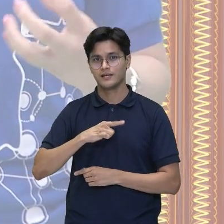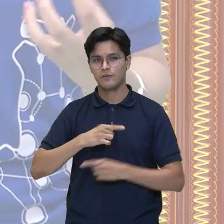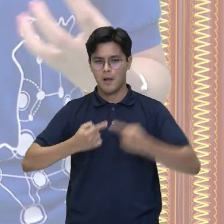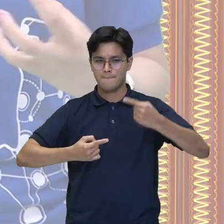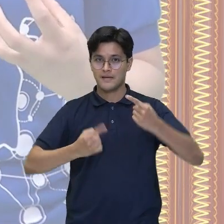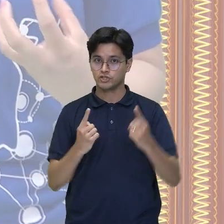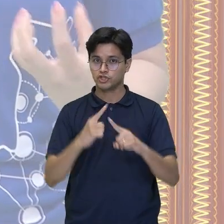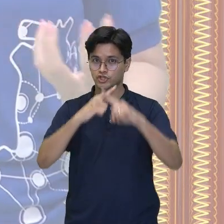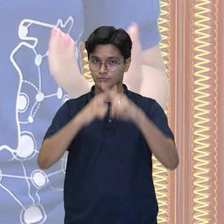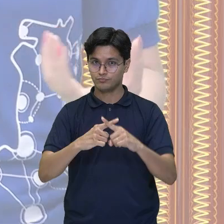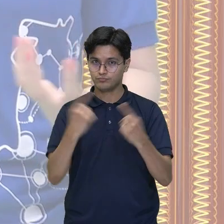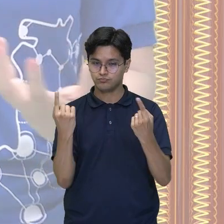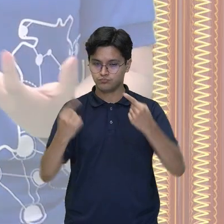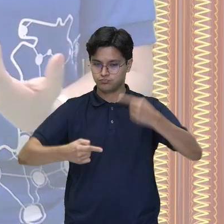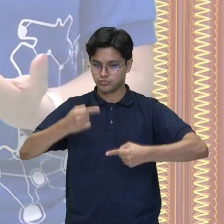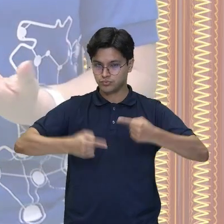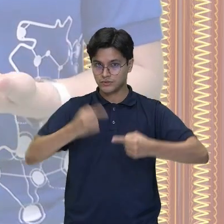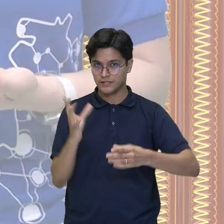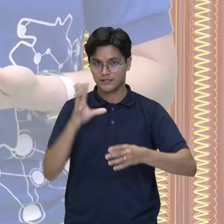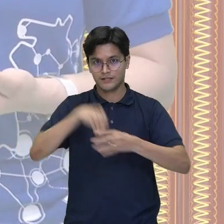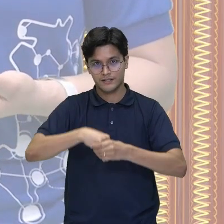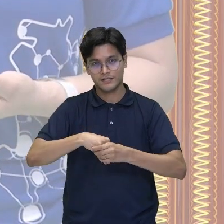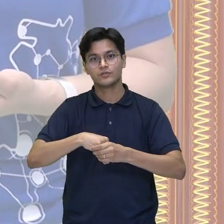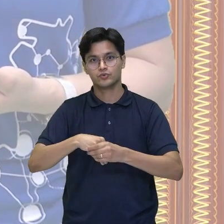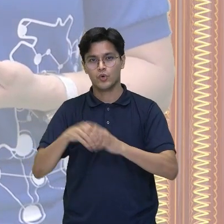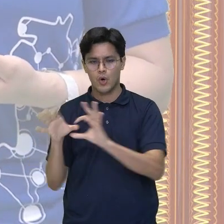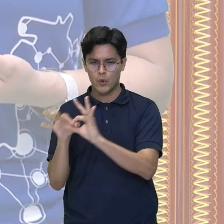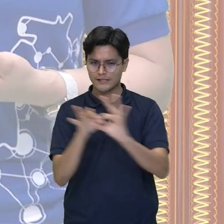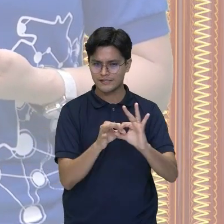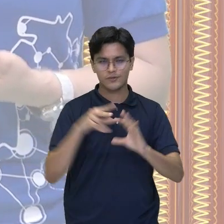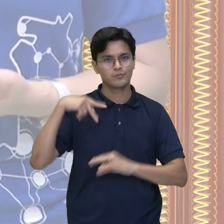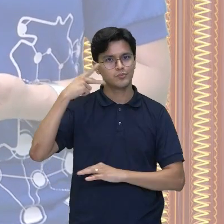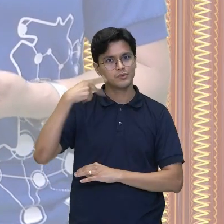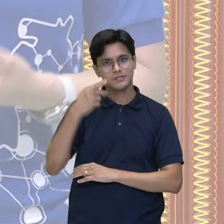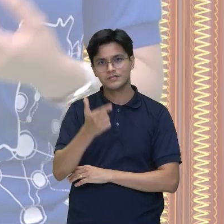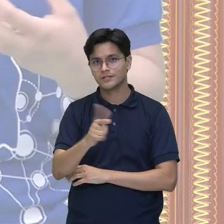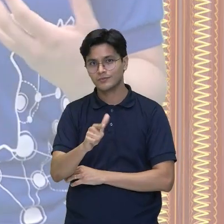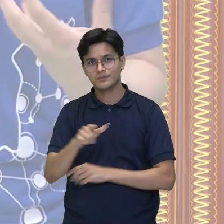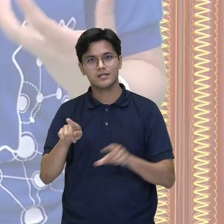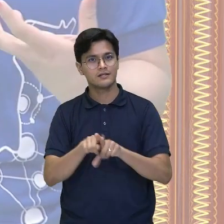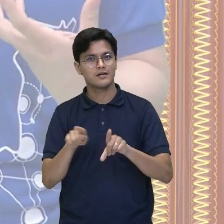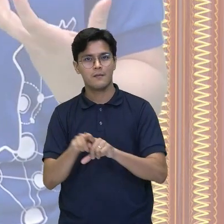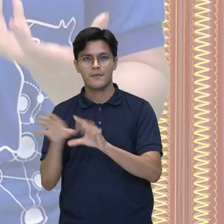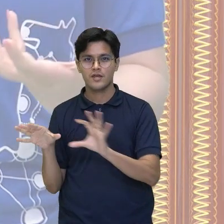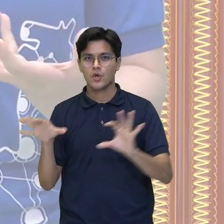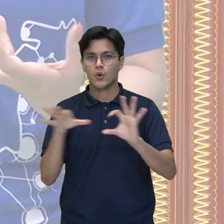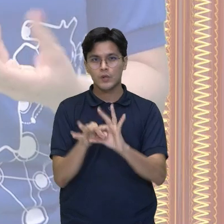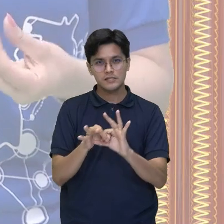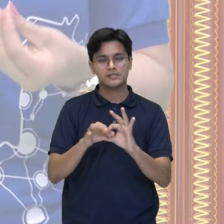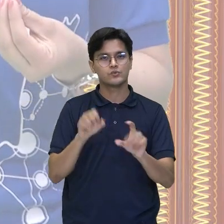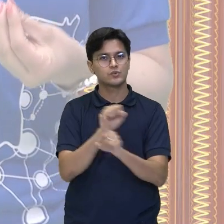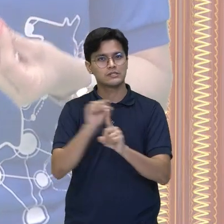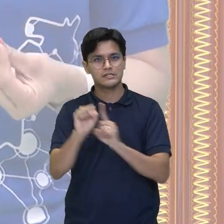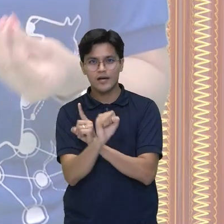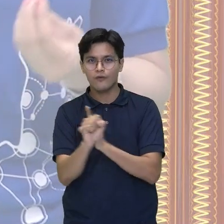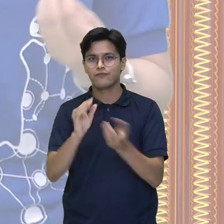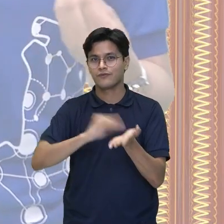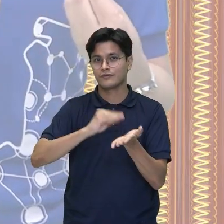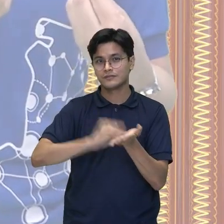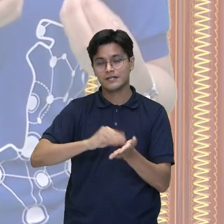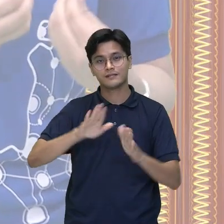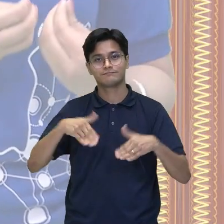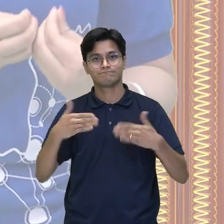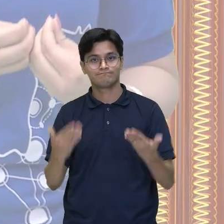ainda não há uma coesão política e nem social dentro do território Inca, fazendo com